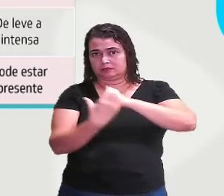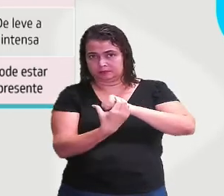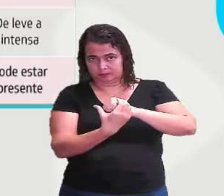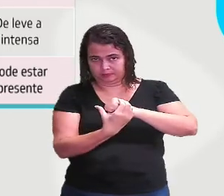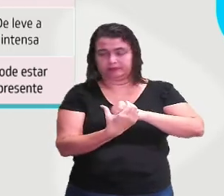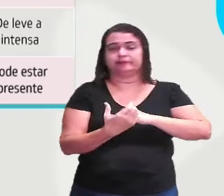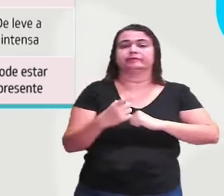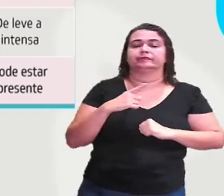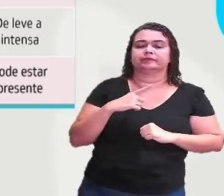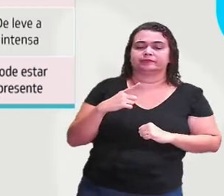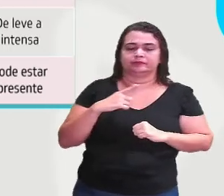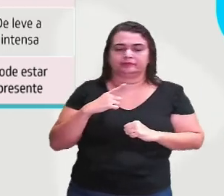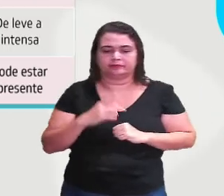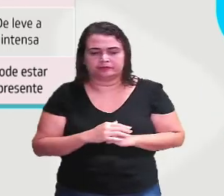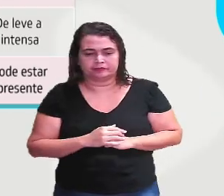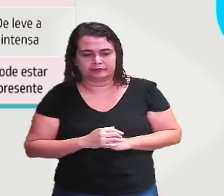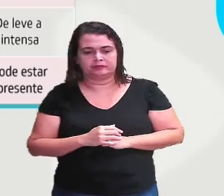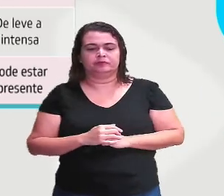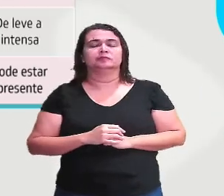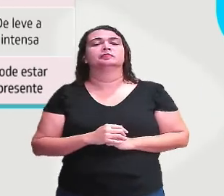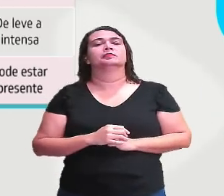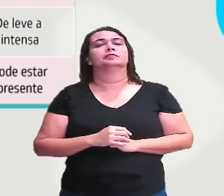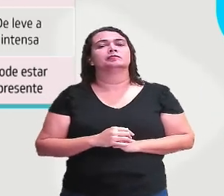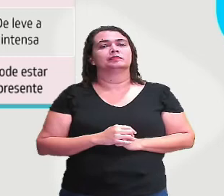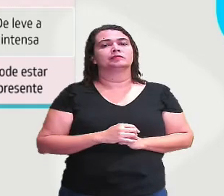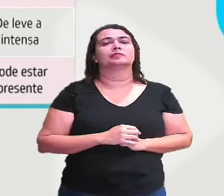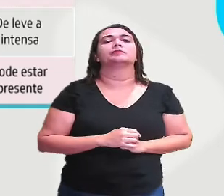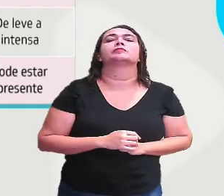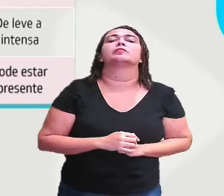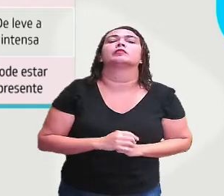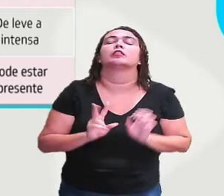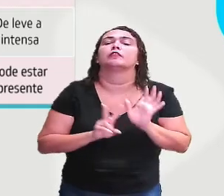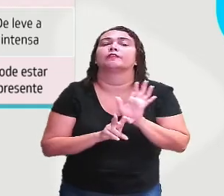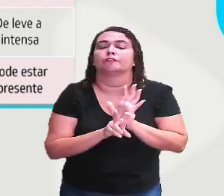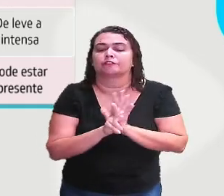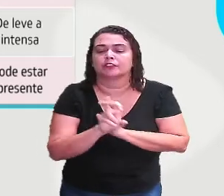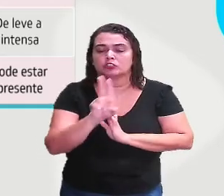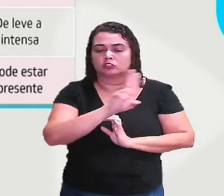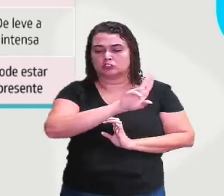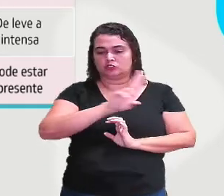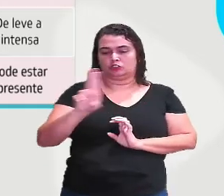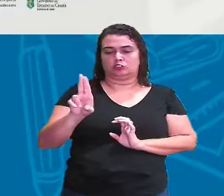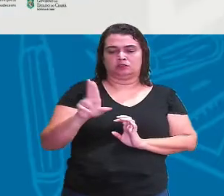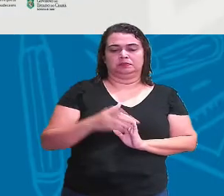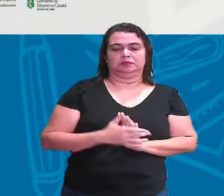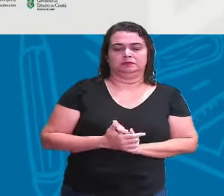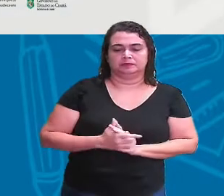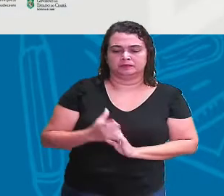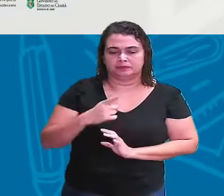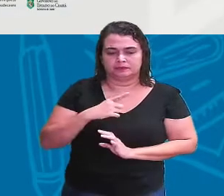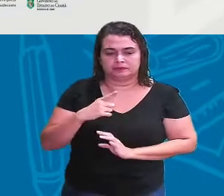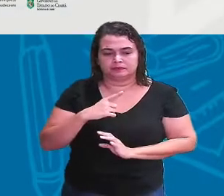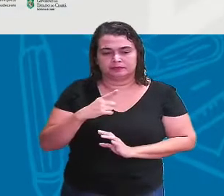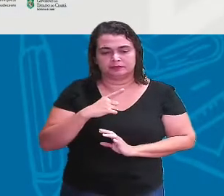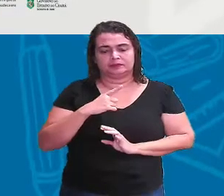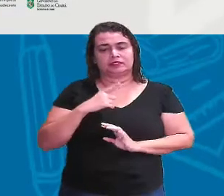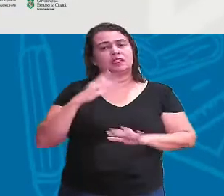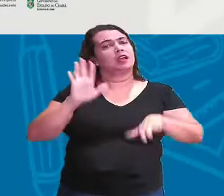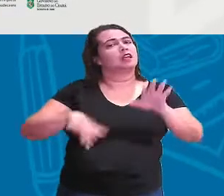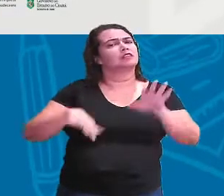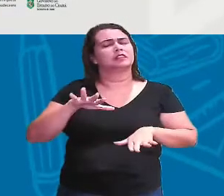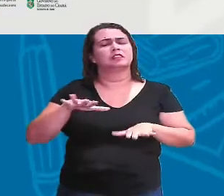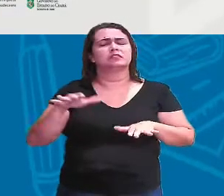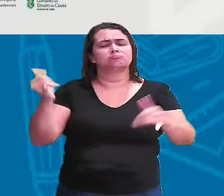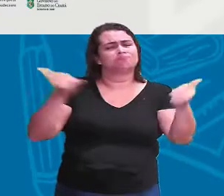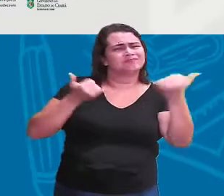Já a chikungunya faz parte de um grupo de vírus que a gente chama de togavírus. Volta aqui comigo, por favor, produção. Porque talvez para muita gente essas